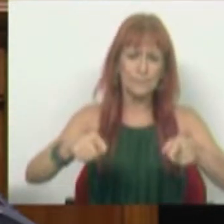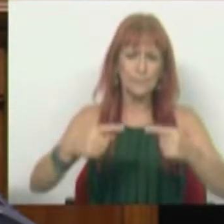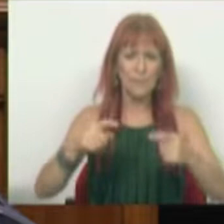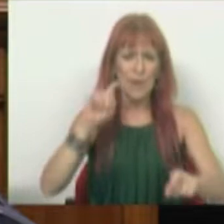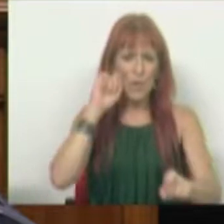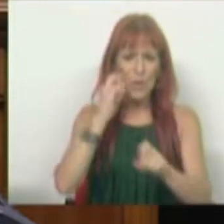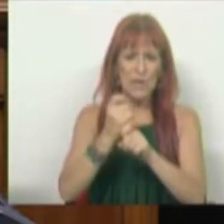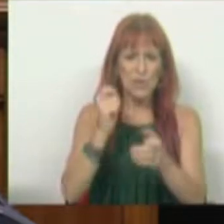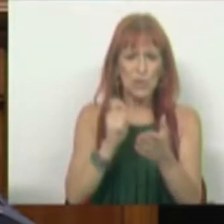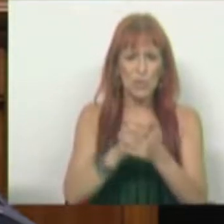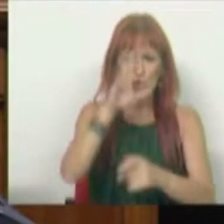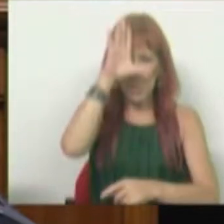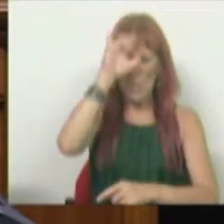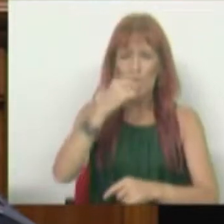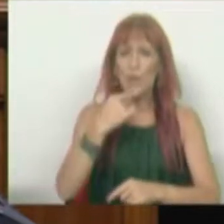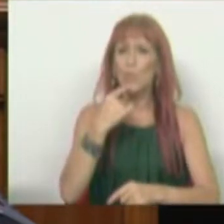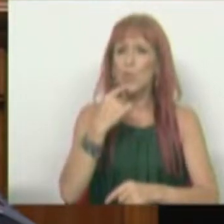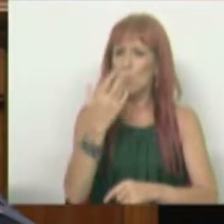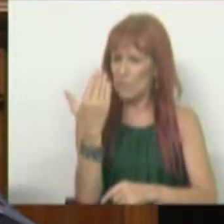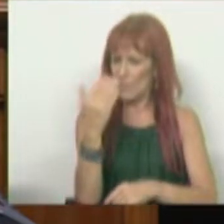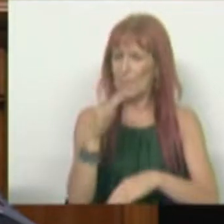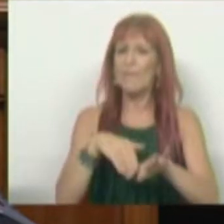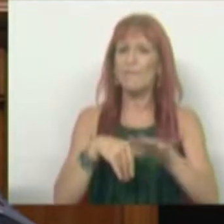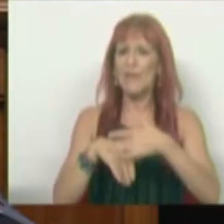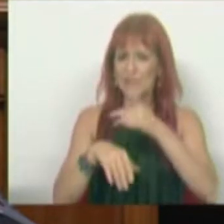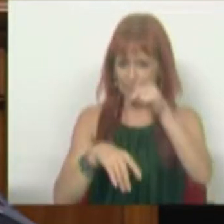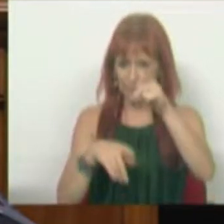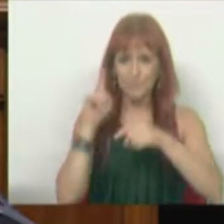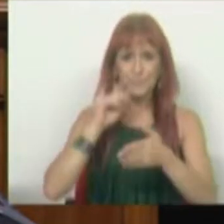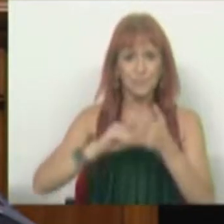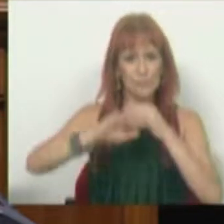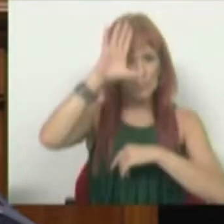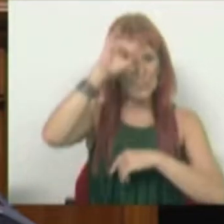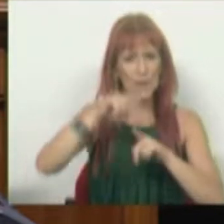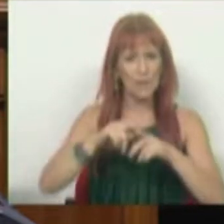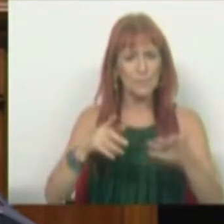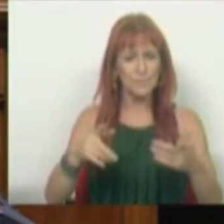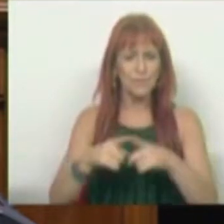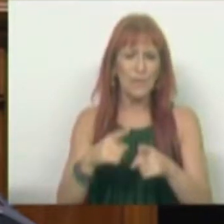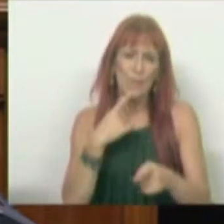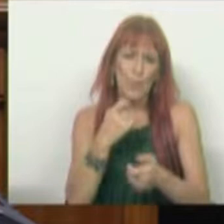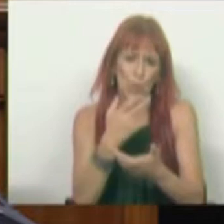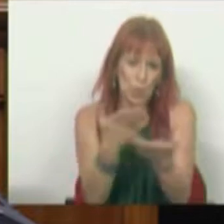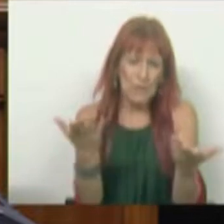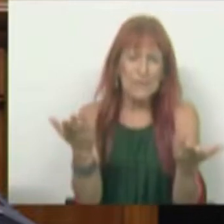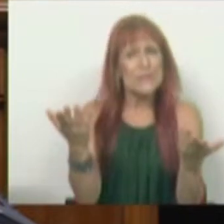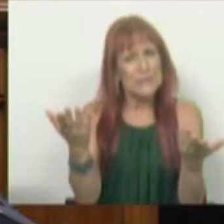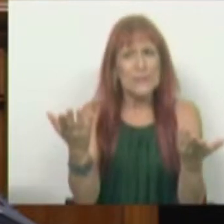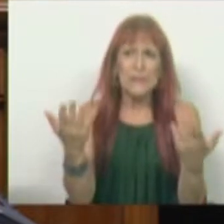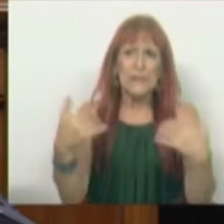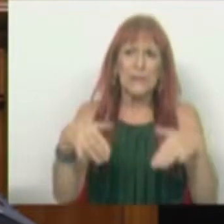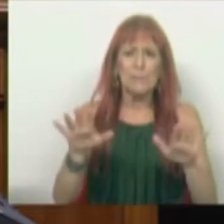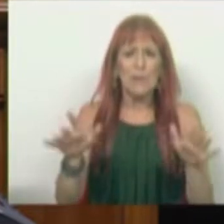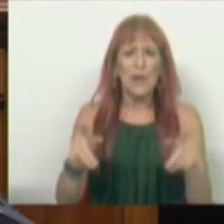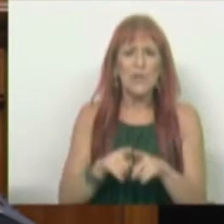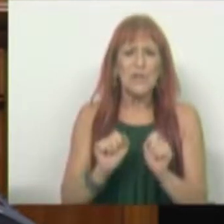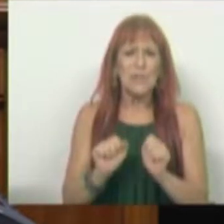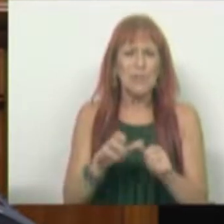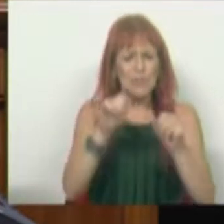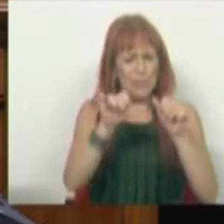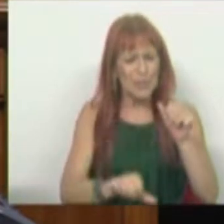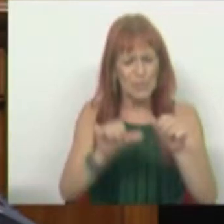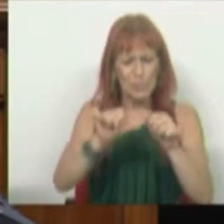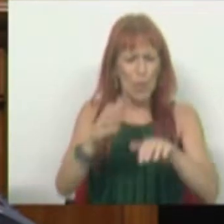neste ponto, o Governo tem muito para fazer. A Sra. Secretária de Estado, eu não lhe ia fazer esta pergunta, mas, de certa forma, nas suas